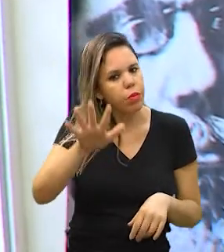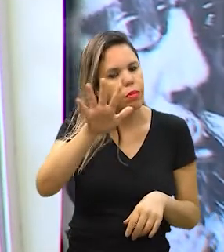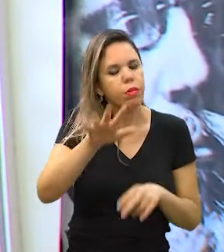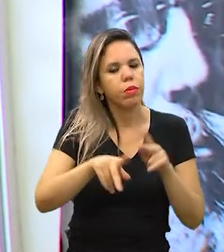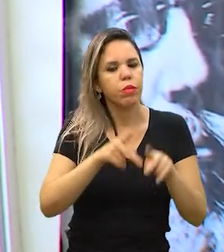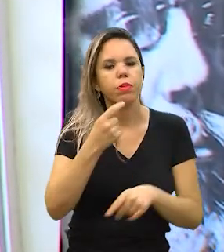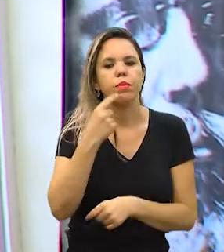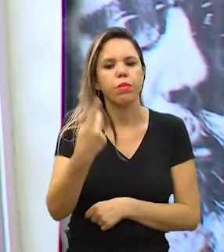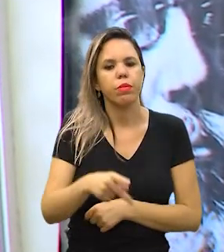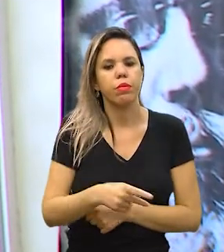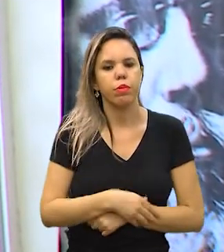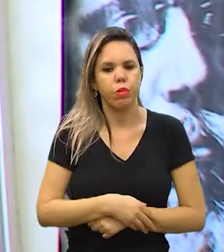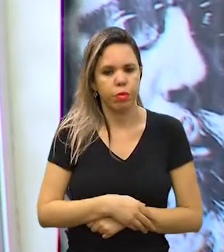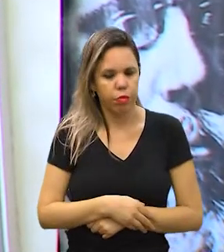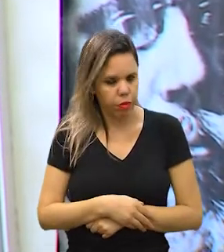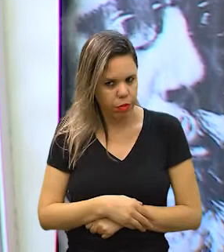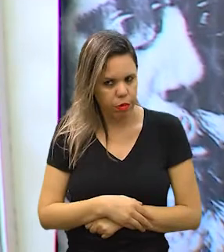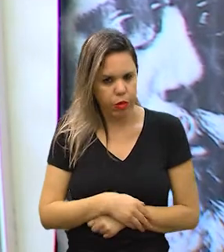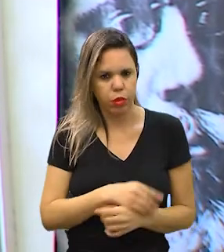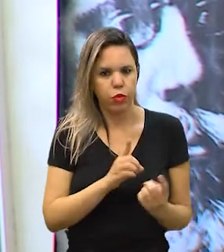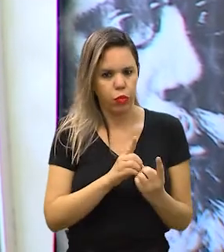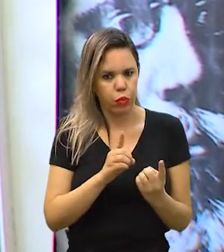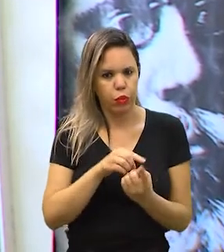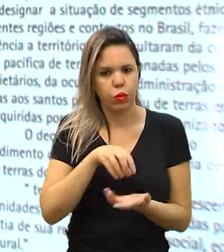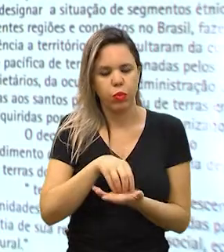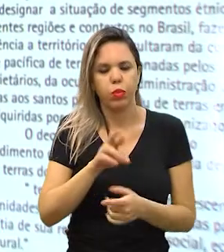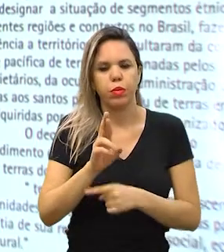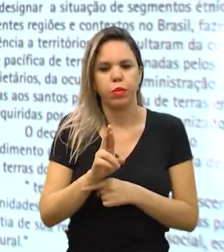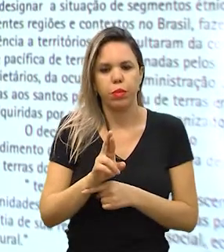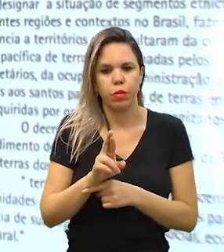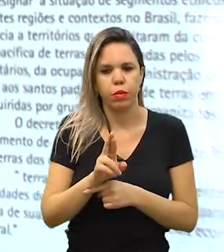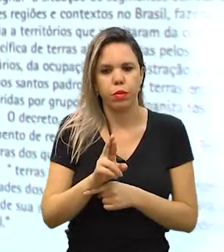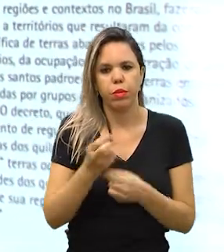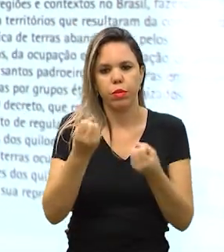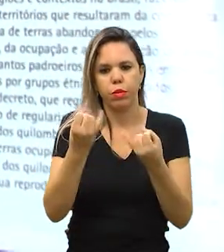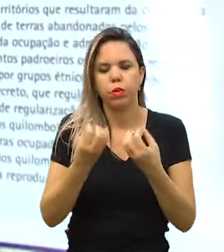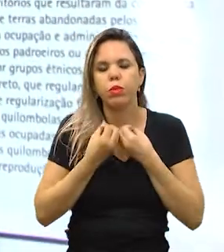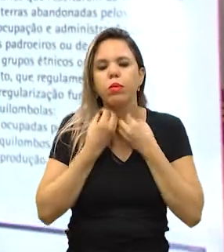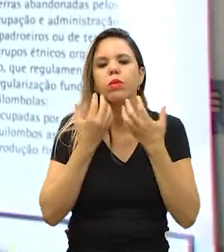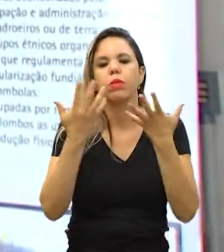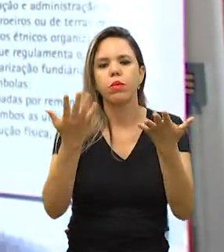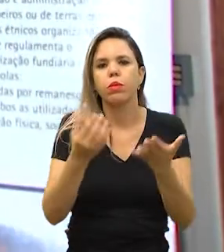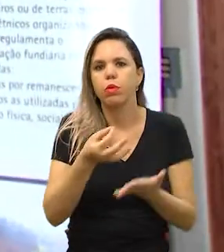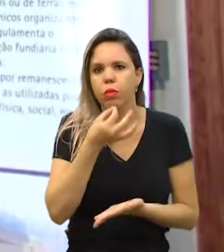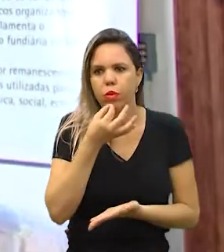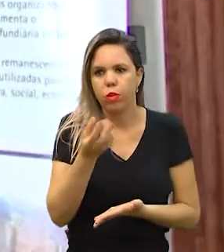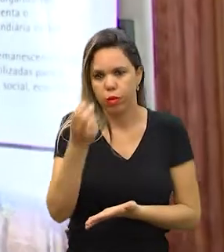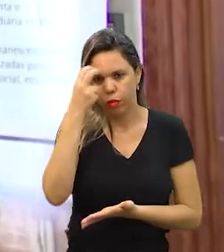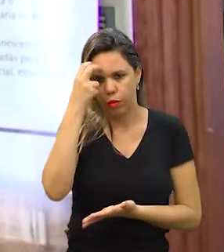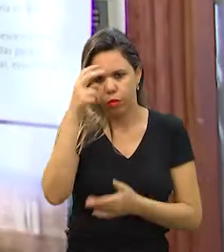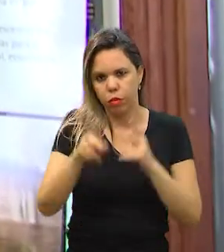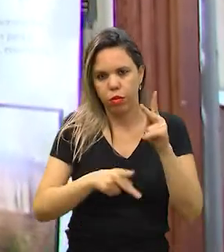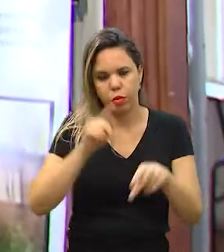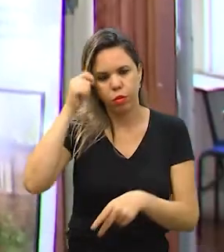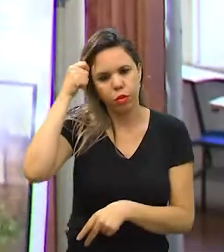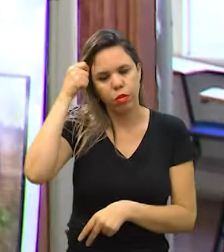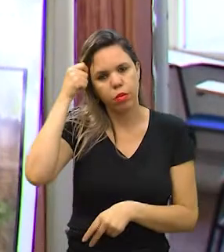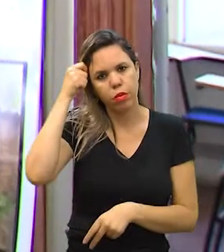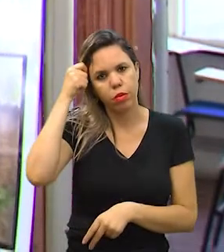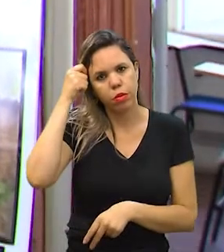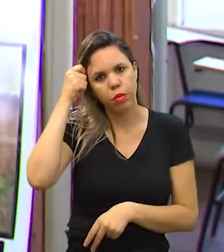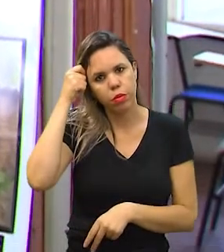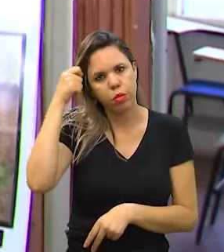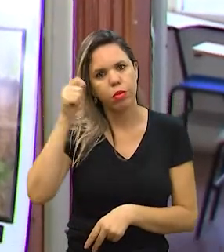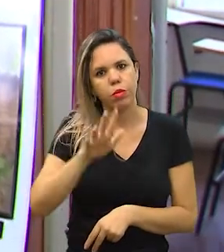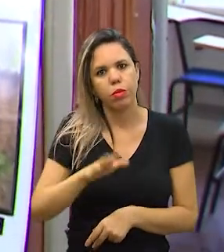afrodescendentes em Campinas e servir como centro de referência para a expressão e para manifestação cultural do povo